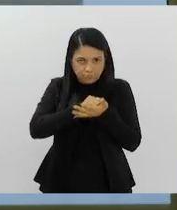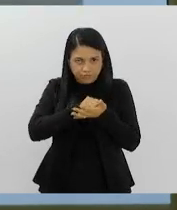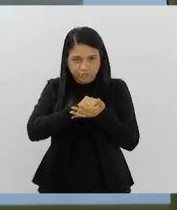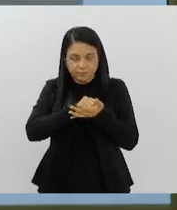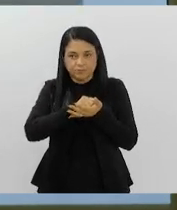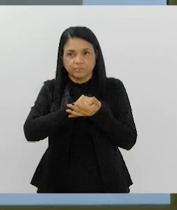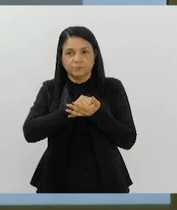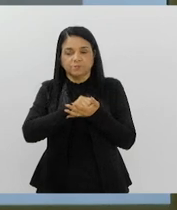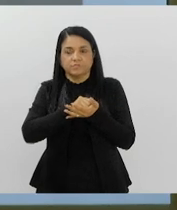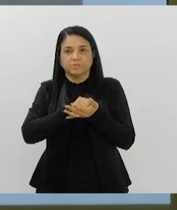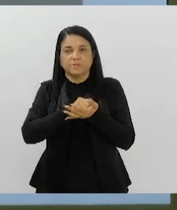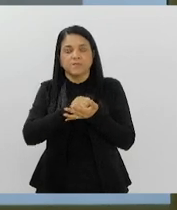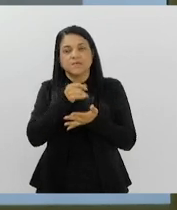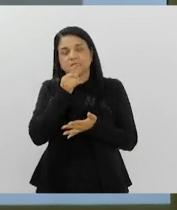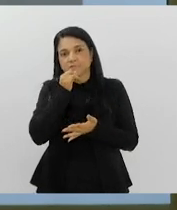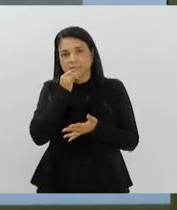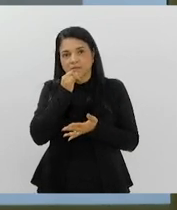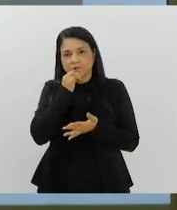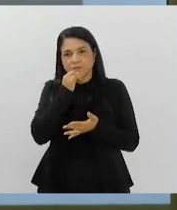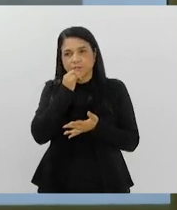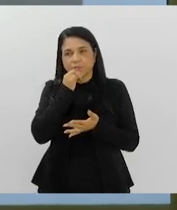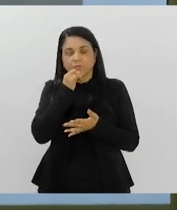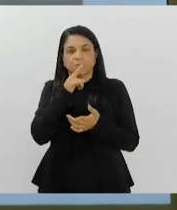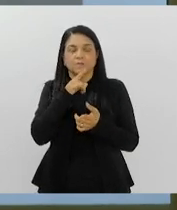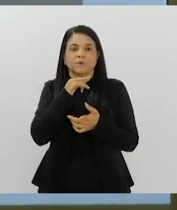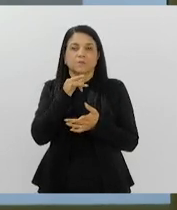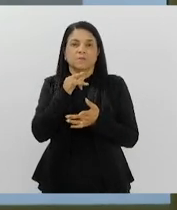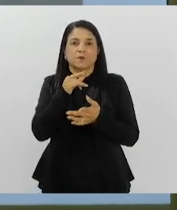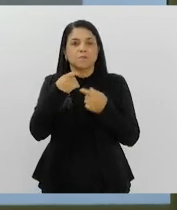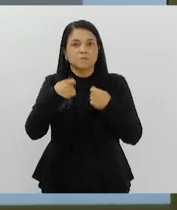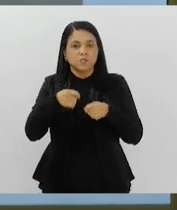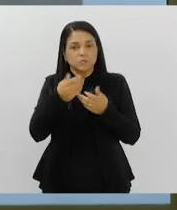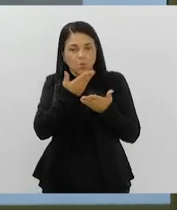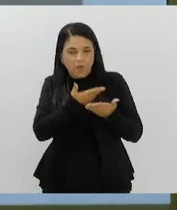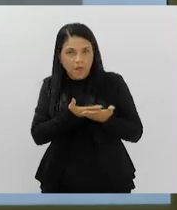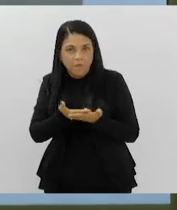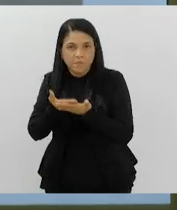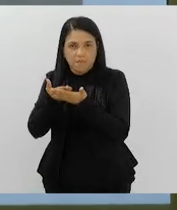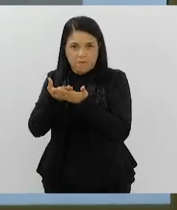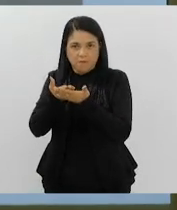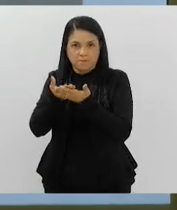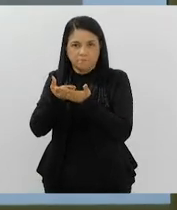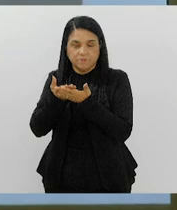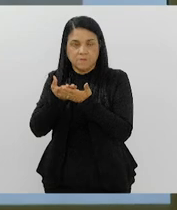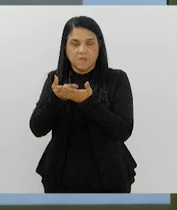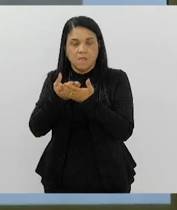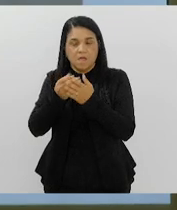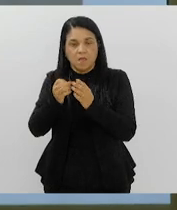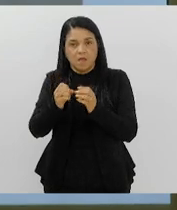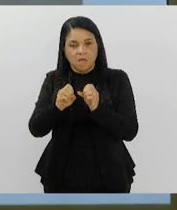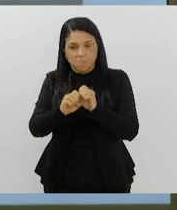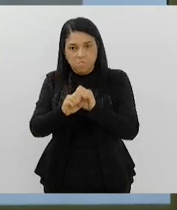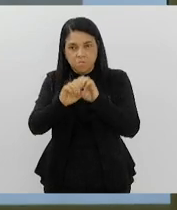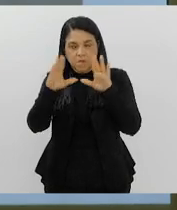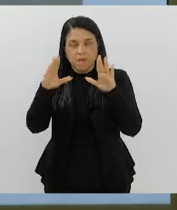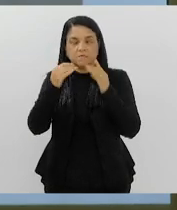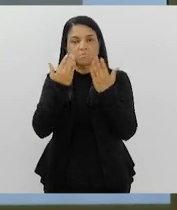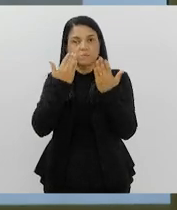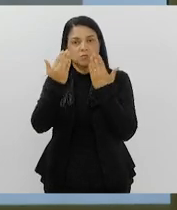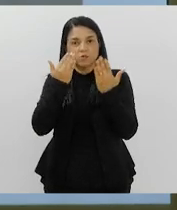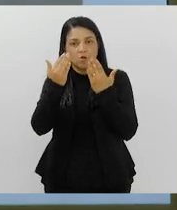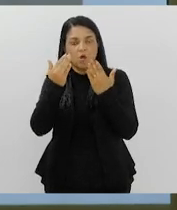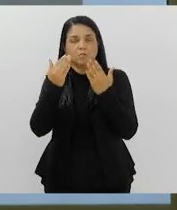por exemplo, a gente teve um caso e a gente precisou fazer um encaminhamento. E aí vai aparecer psicólogo, rede protetiva, rede